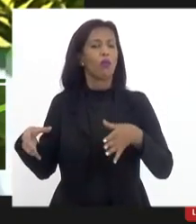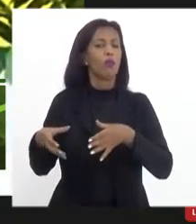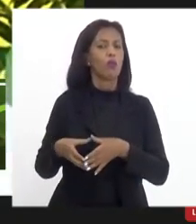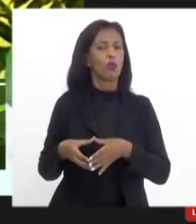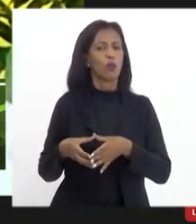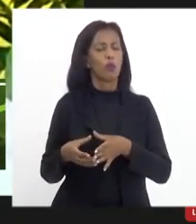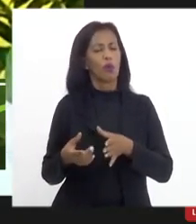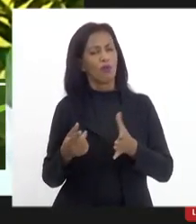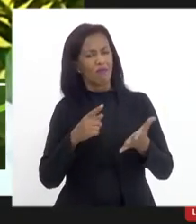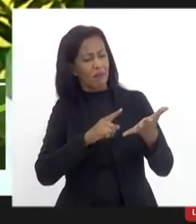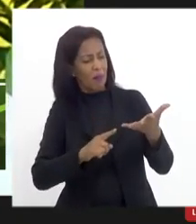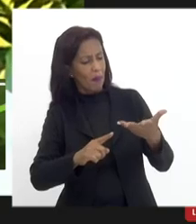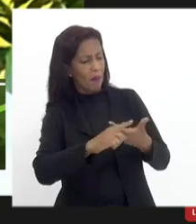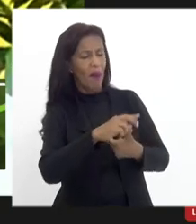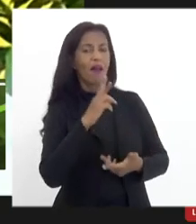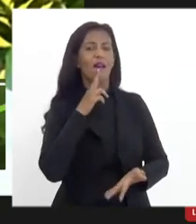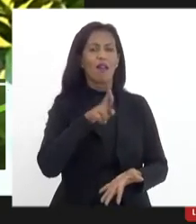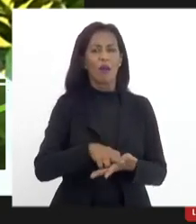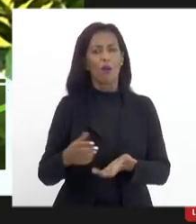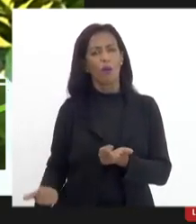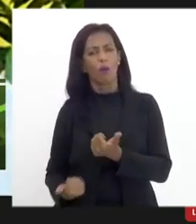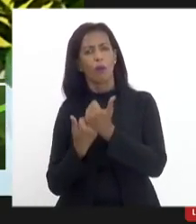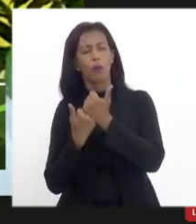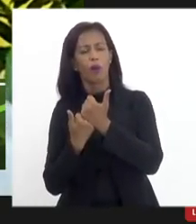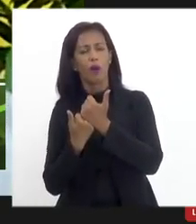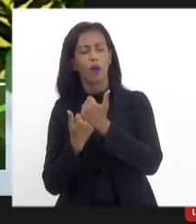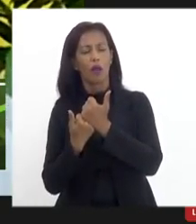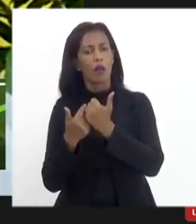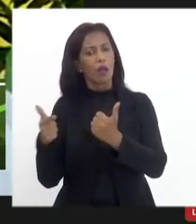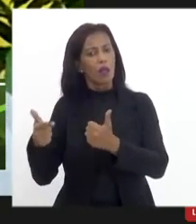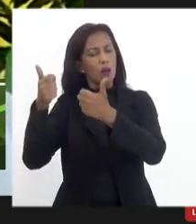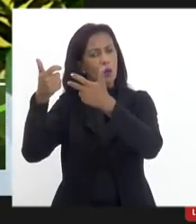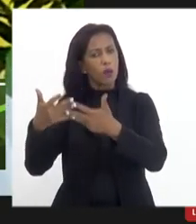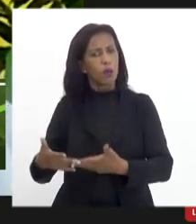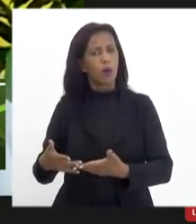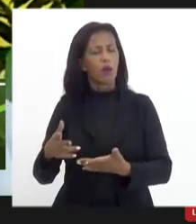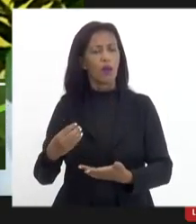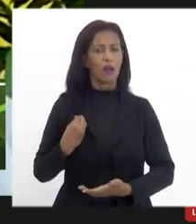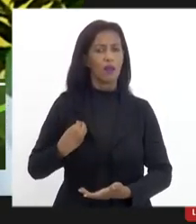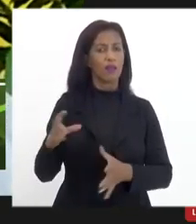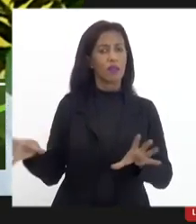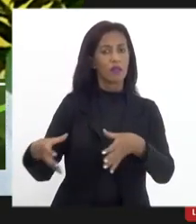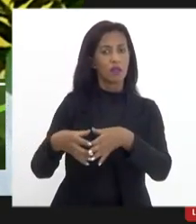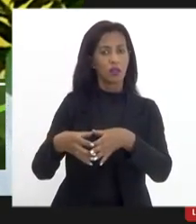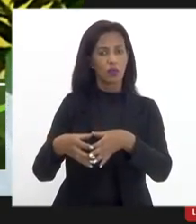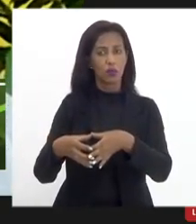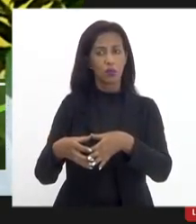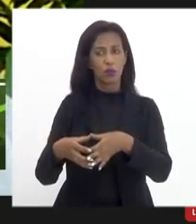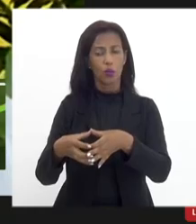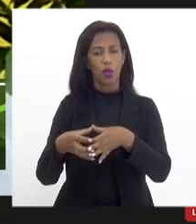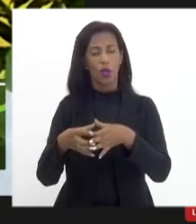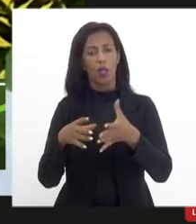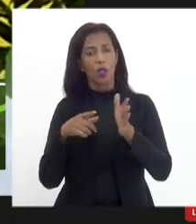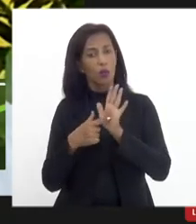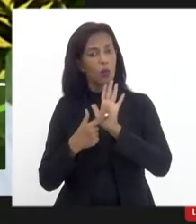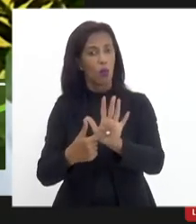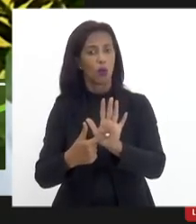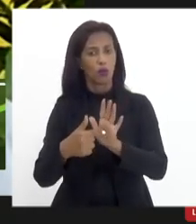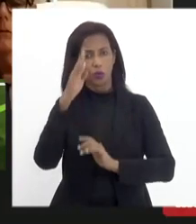que identificar, reconhecer, apoiar e fomentar a existência desses grupos que nos identificam como